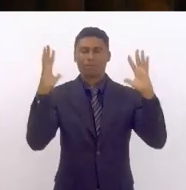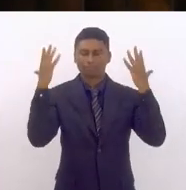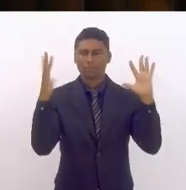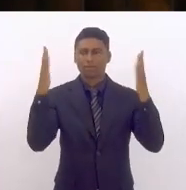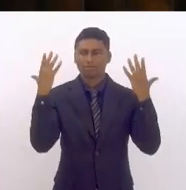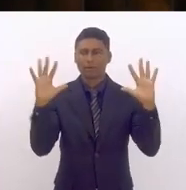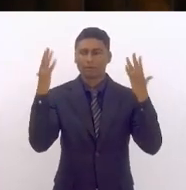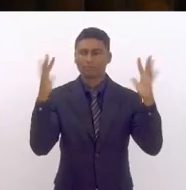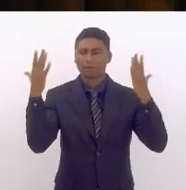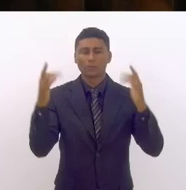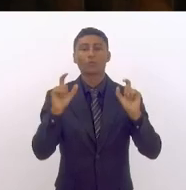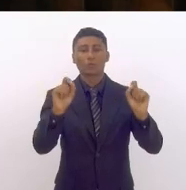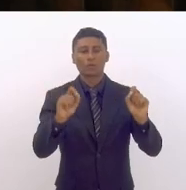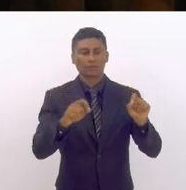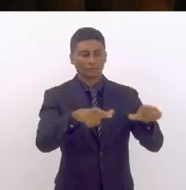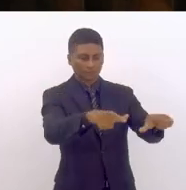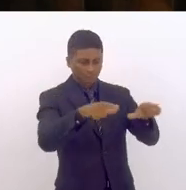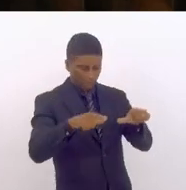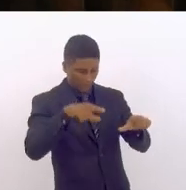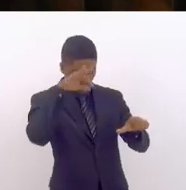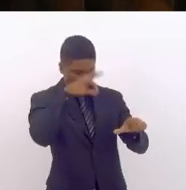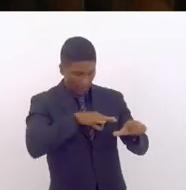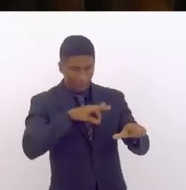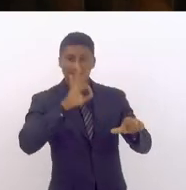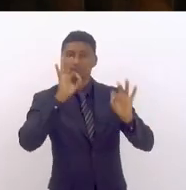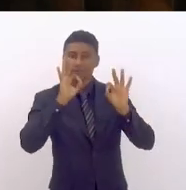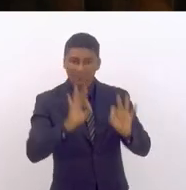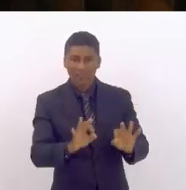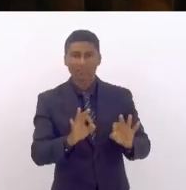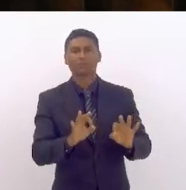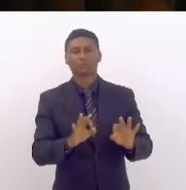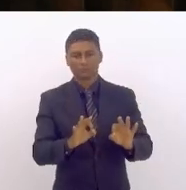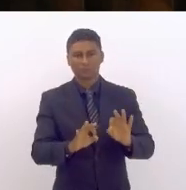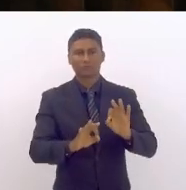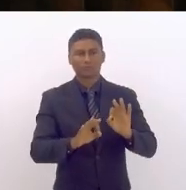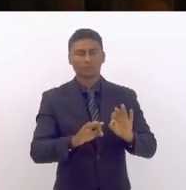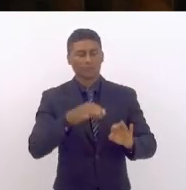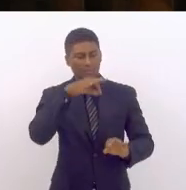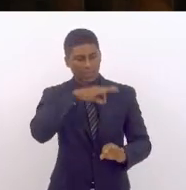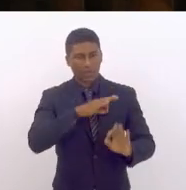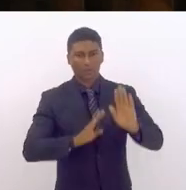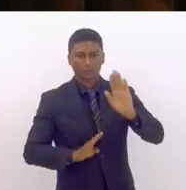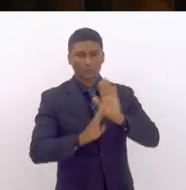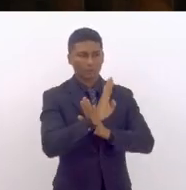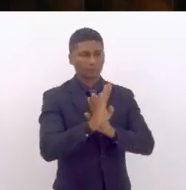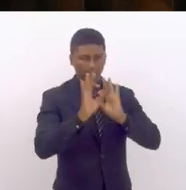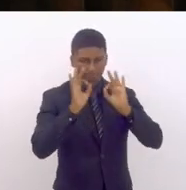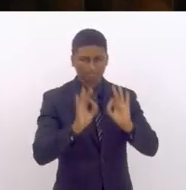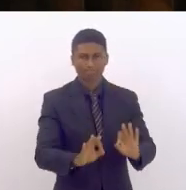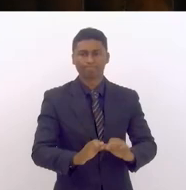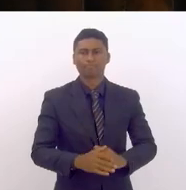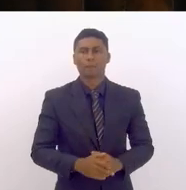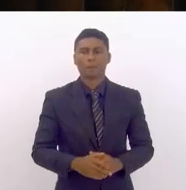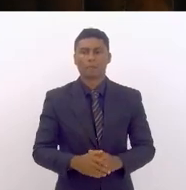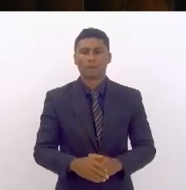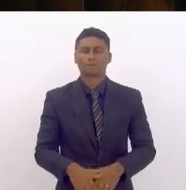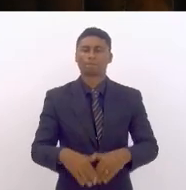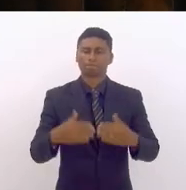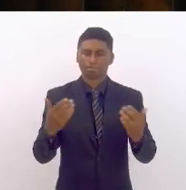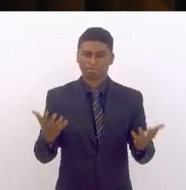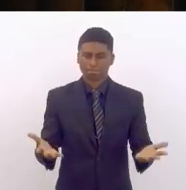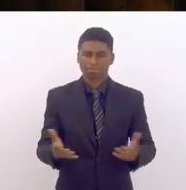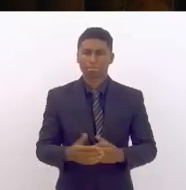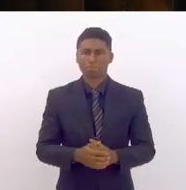no contra-cheque, no bolso do trabalhador, que esse reajuste chegou finalmente. Então, meus